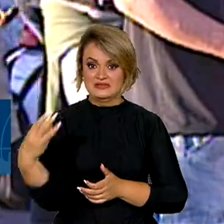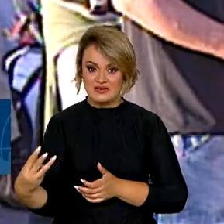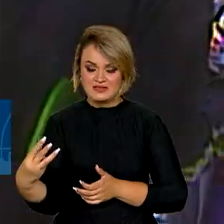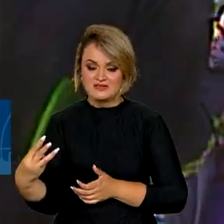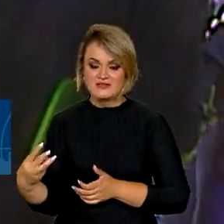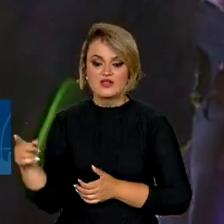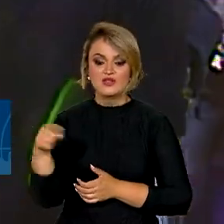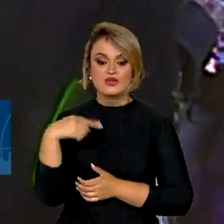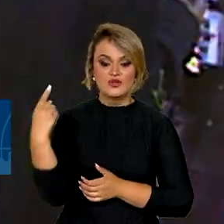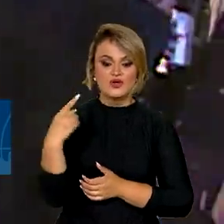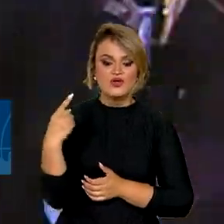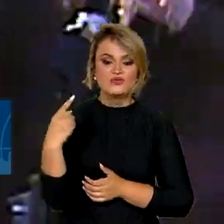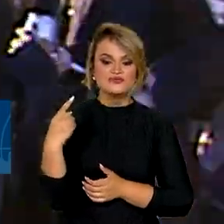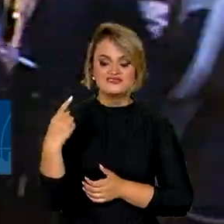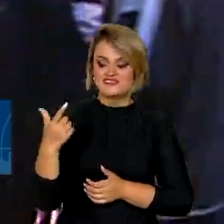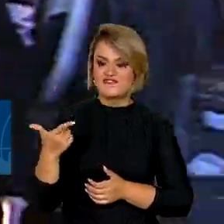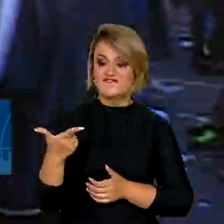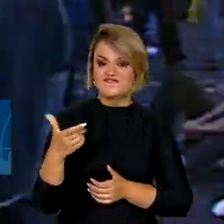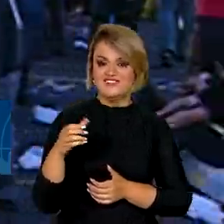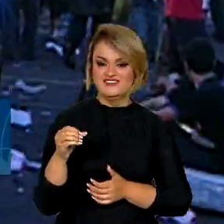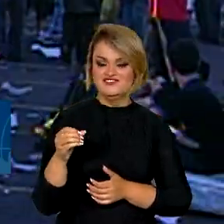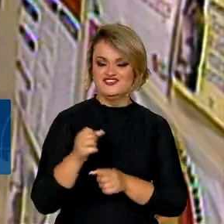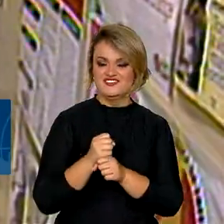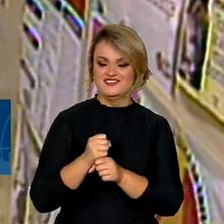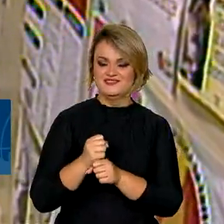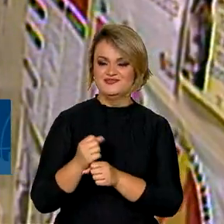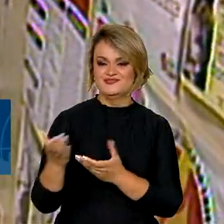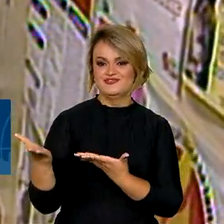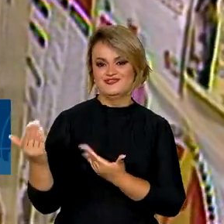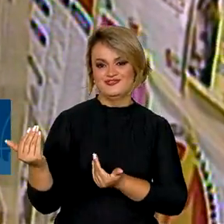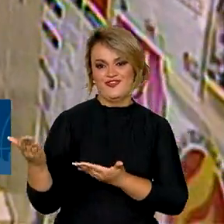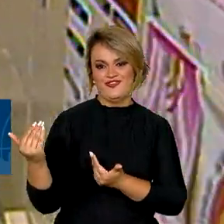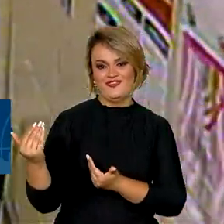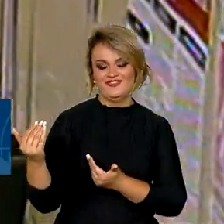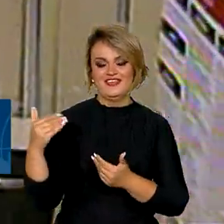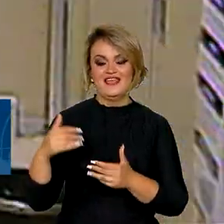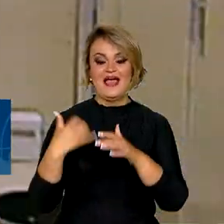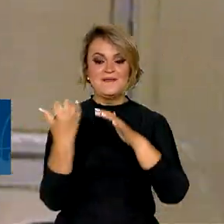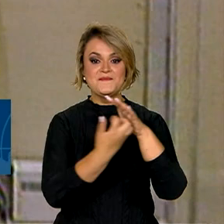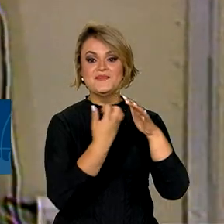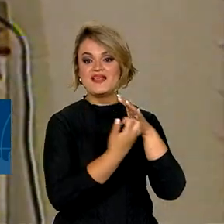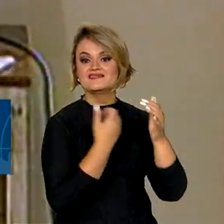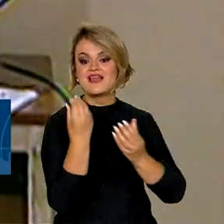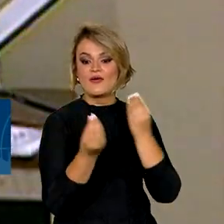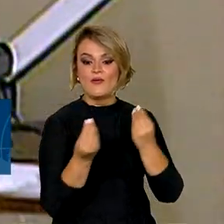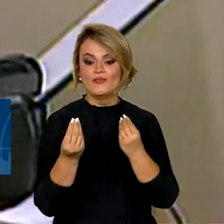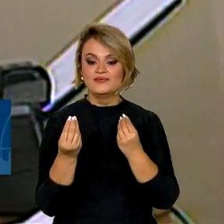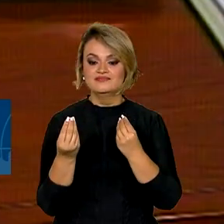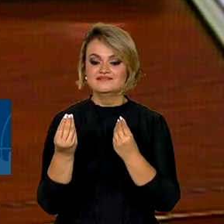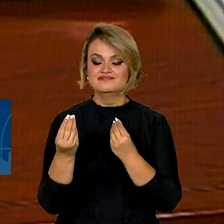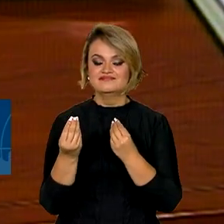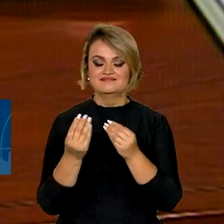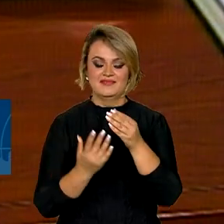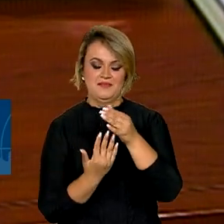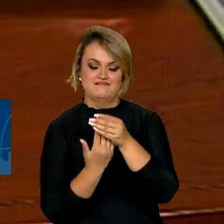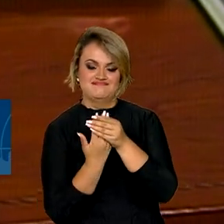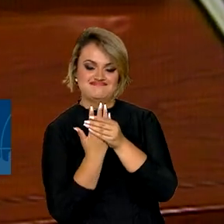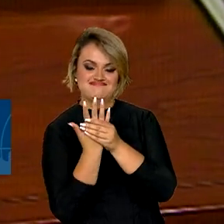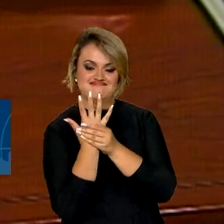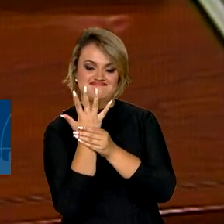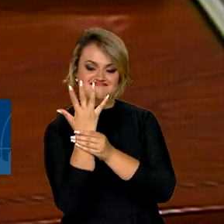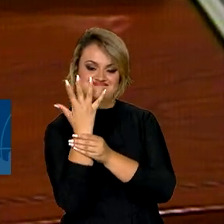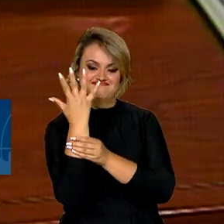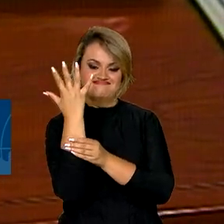todos nós éramos 20 anos mais jovens. Era uma época em que as empresas ainda se comunicavam por fax,